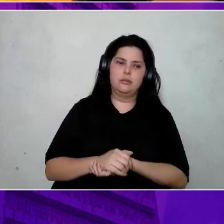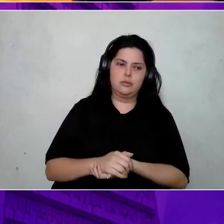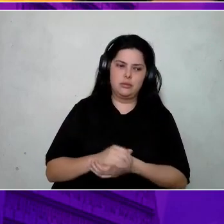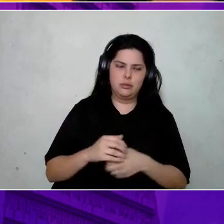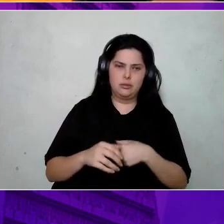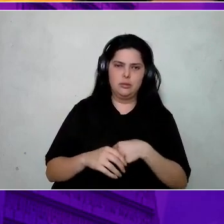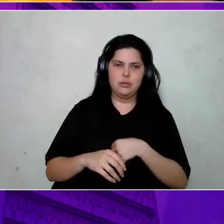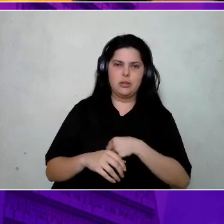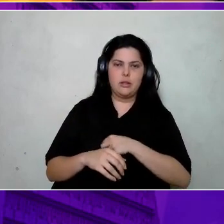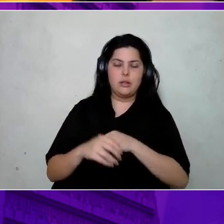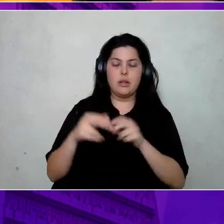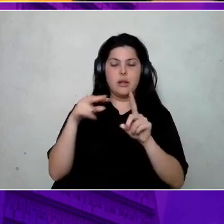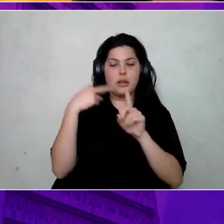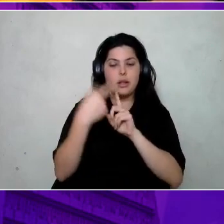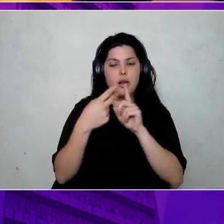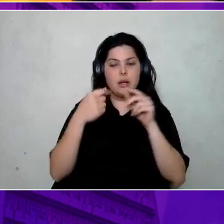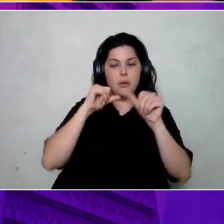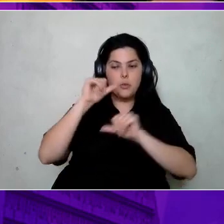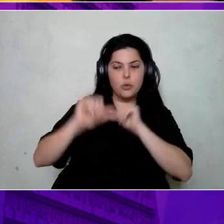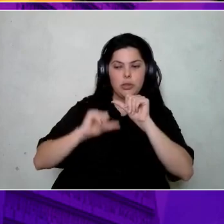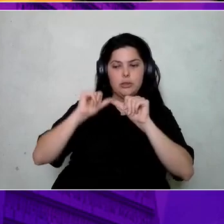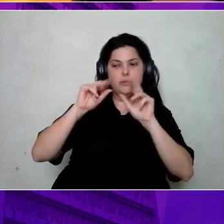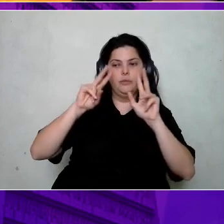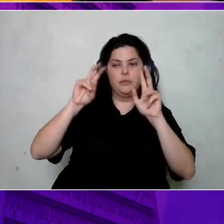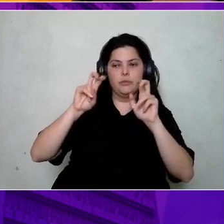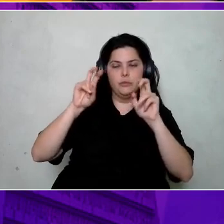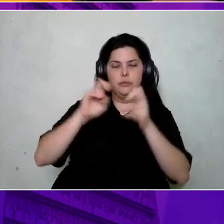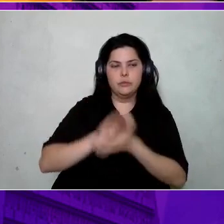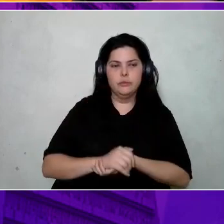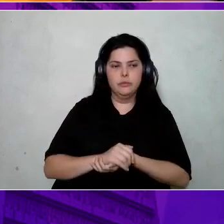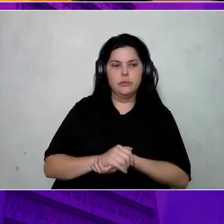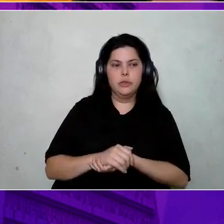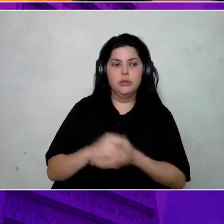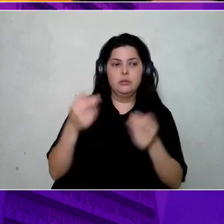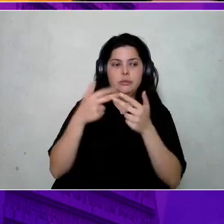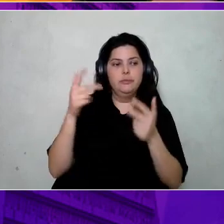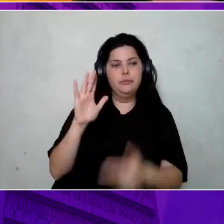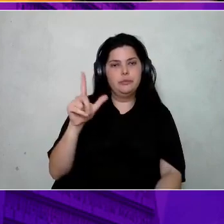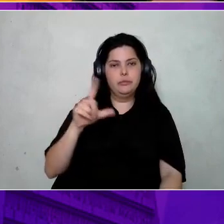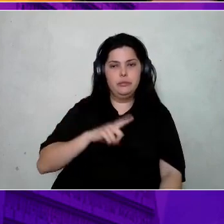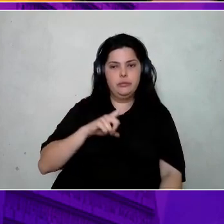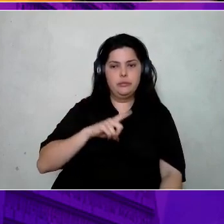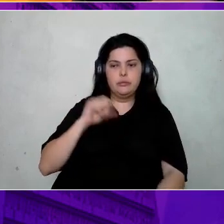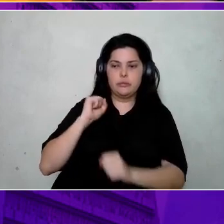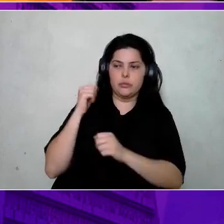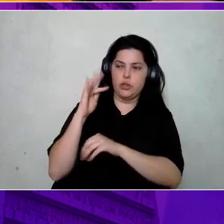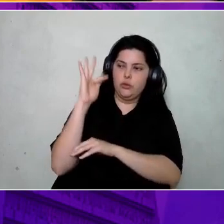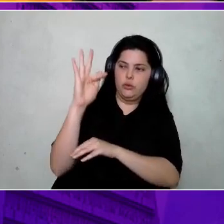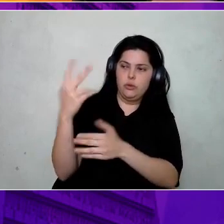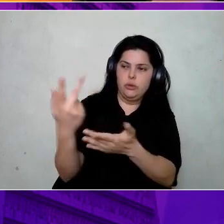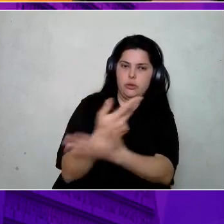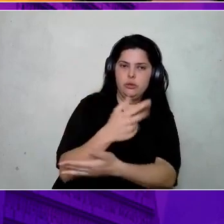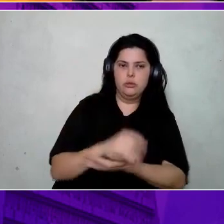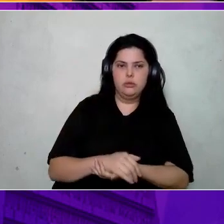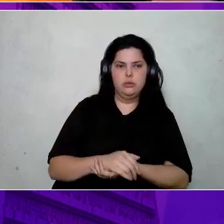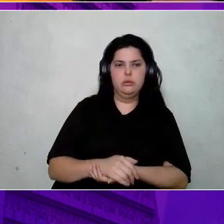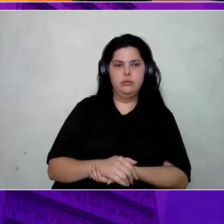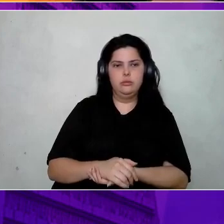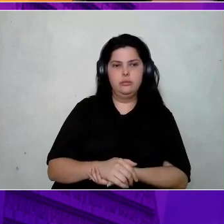perspectiva da mudança, né, sobre algo que já existe, algo que pode acontecer, né? E como que a gente pode fazer